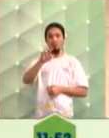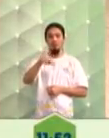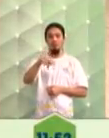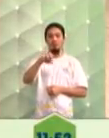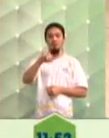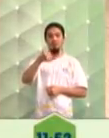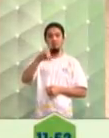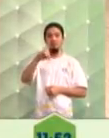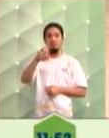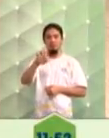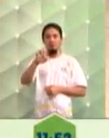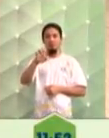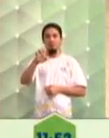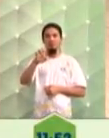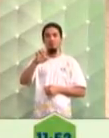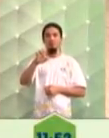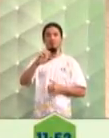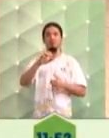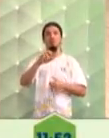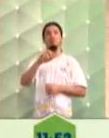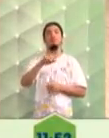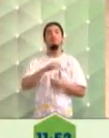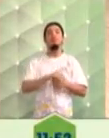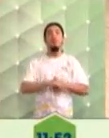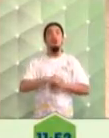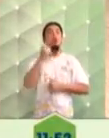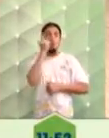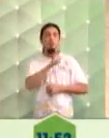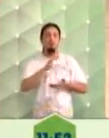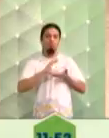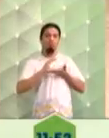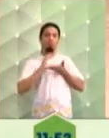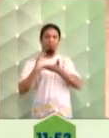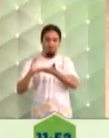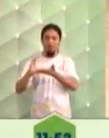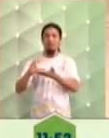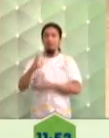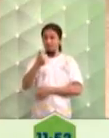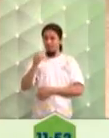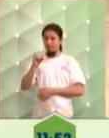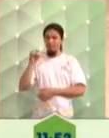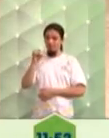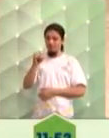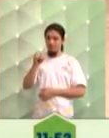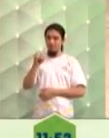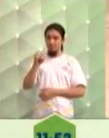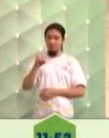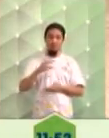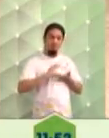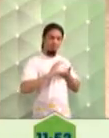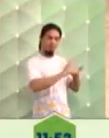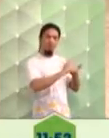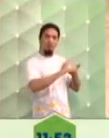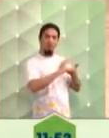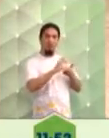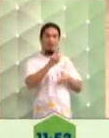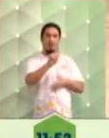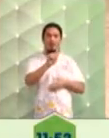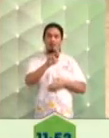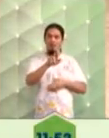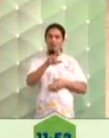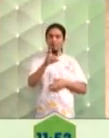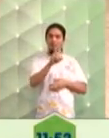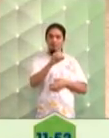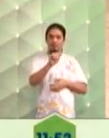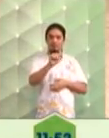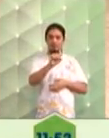Silva Maia. Ah, Joseneide, minha filha, você levou 10 mil reais. 10 mil reais. E a associação beneficiada foi o Lar das Marias. Lar da...